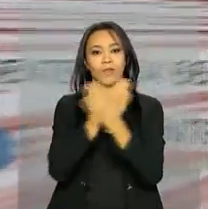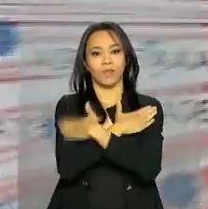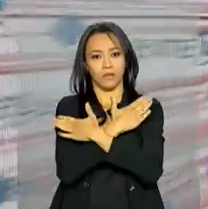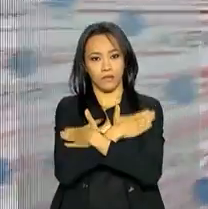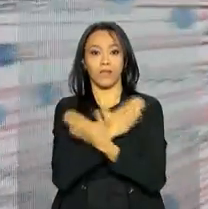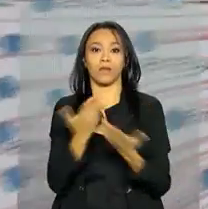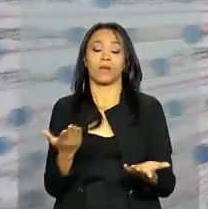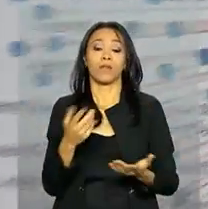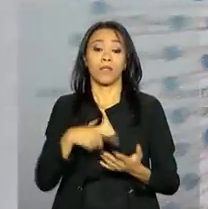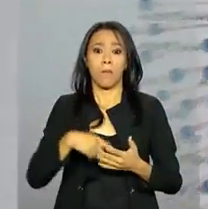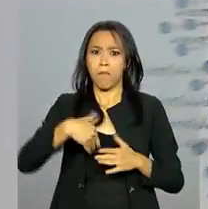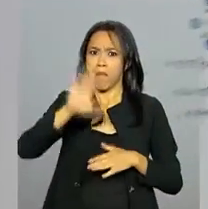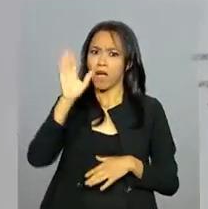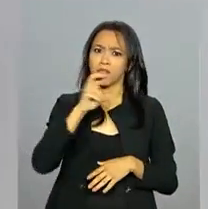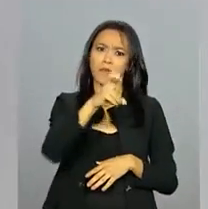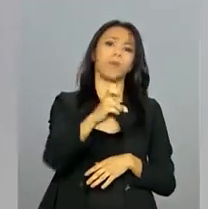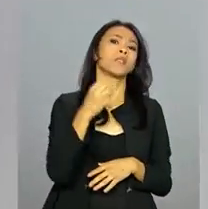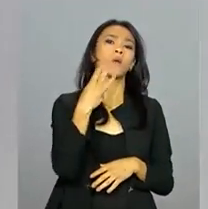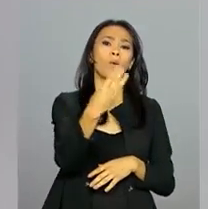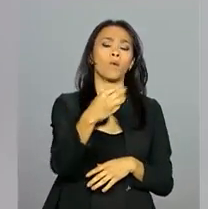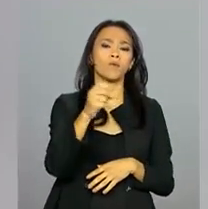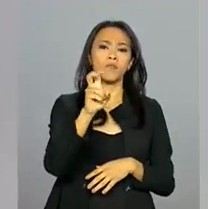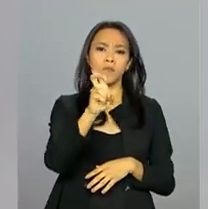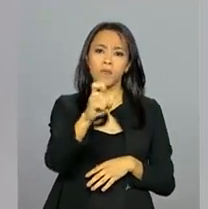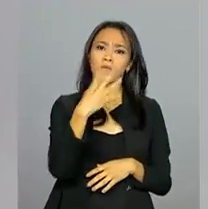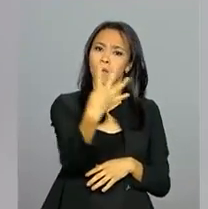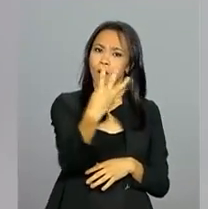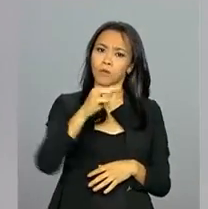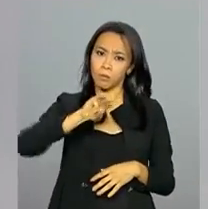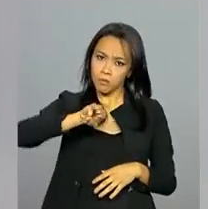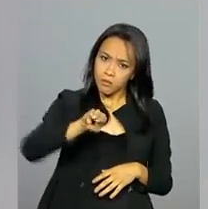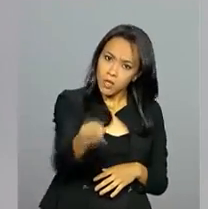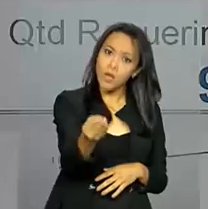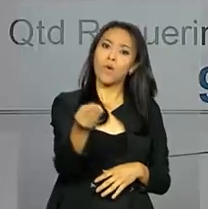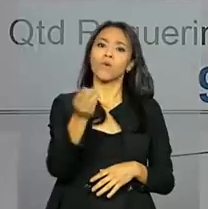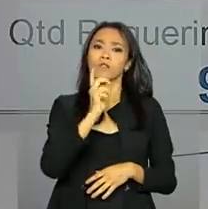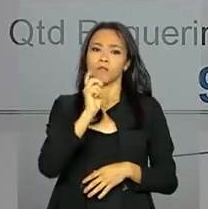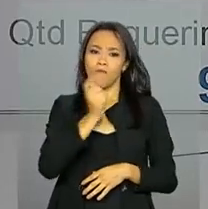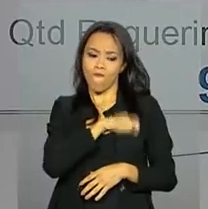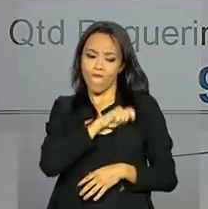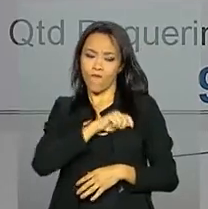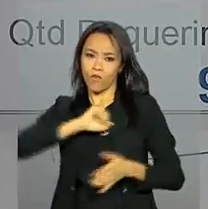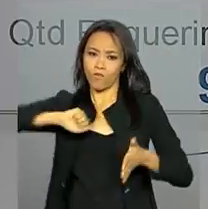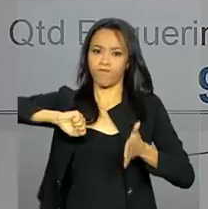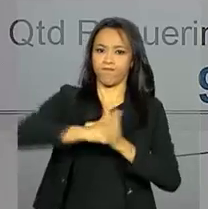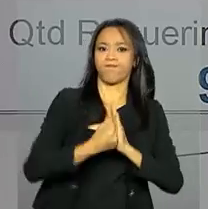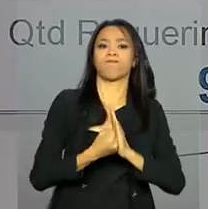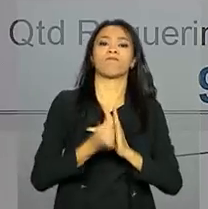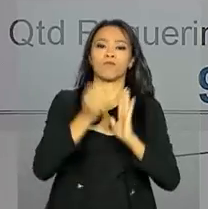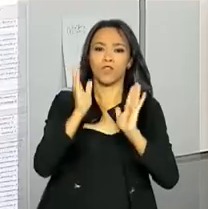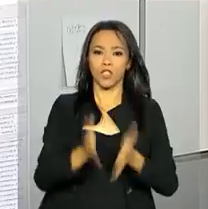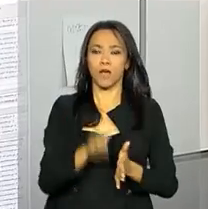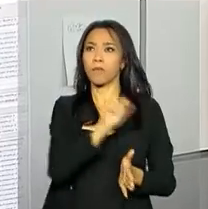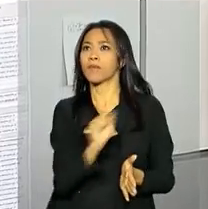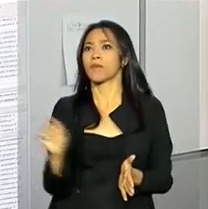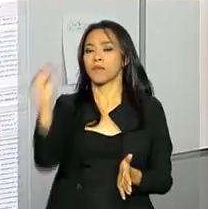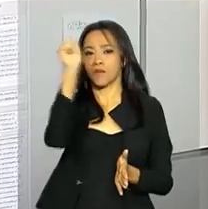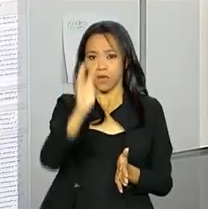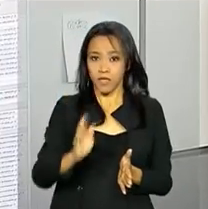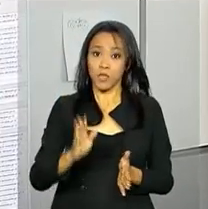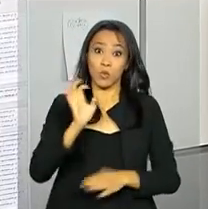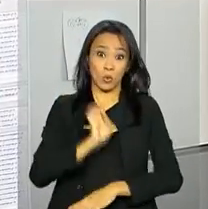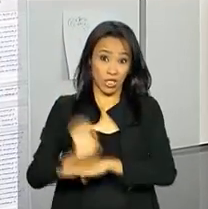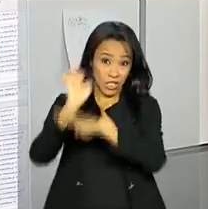o momento, mais de 54 milhões de reais em benefícios fraudulentos foram bloqueados em todo o país. Os